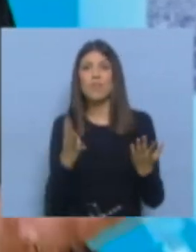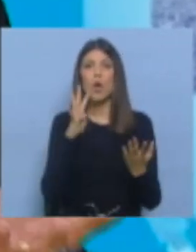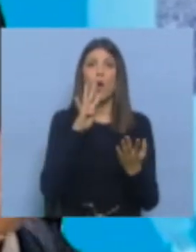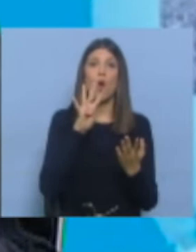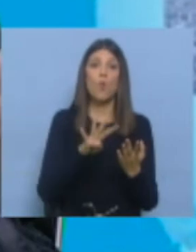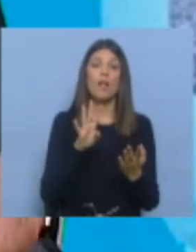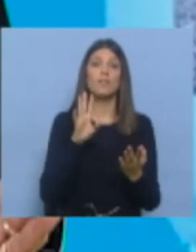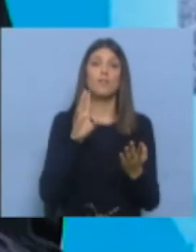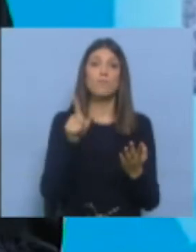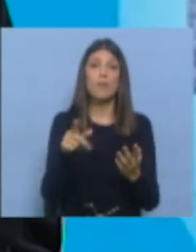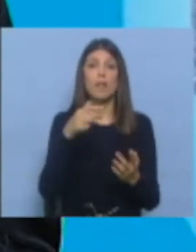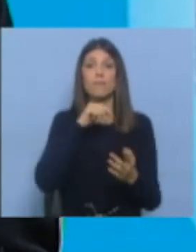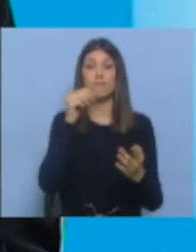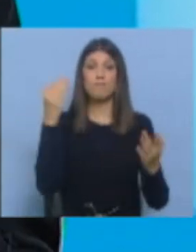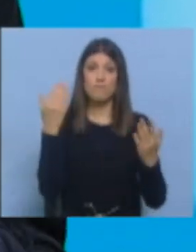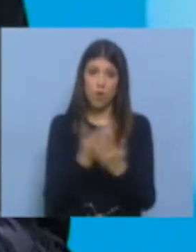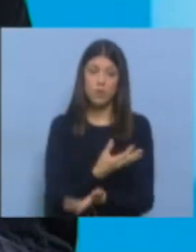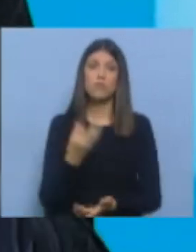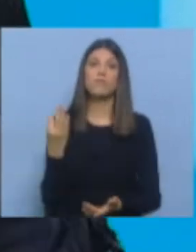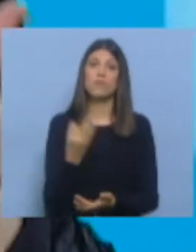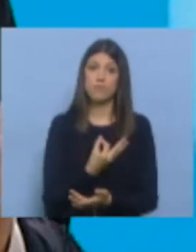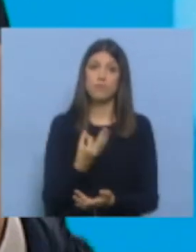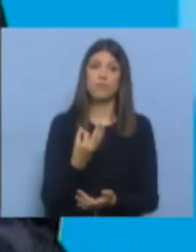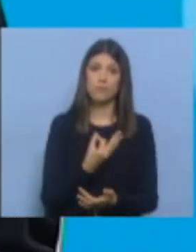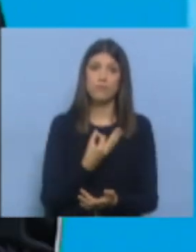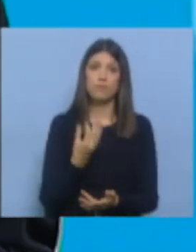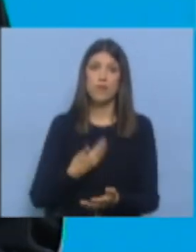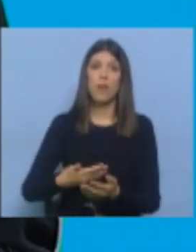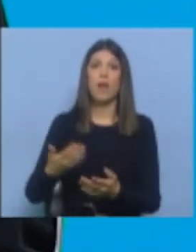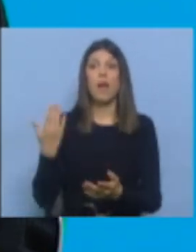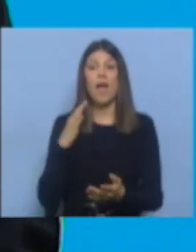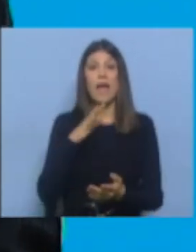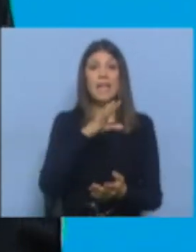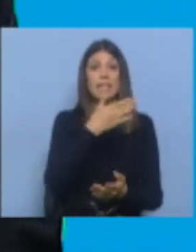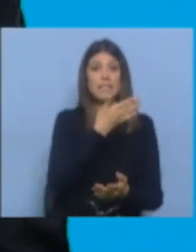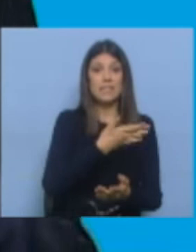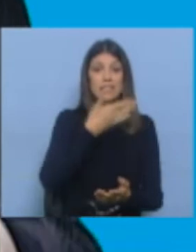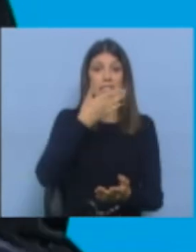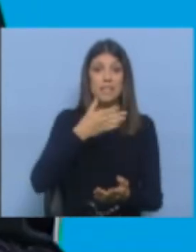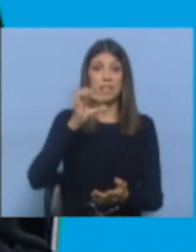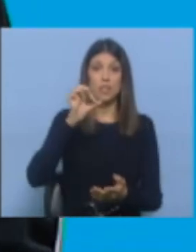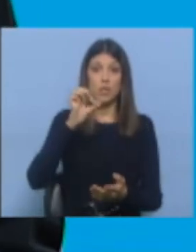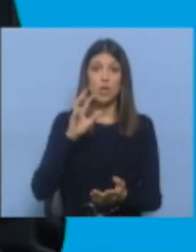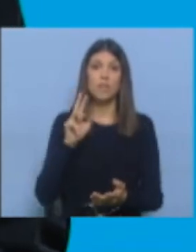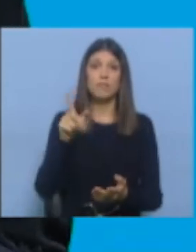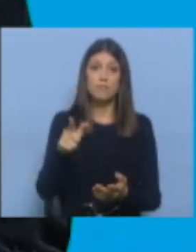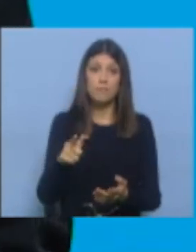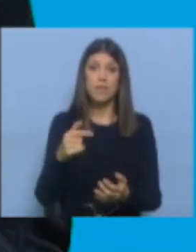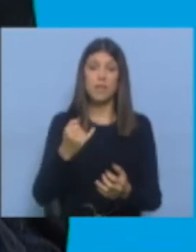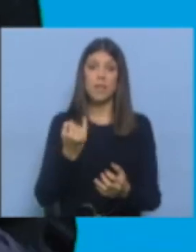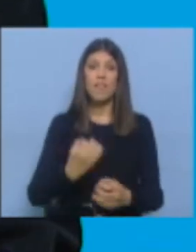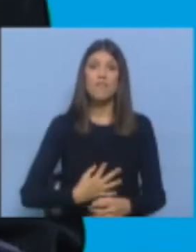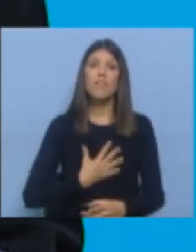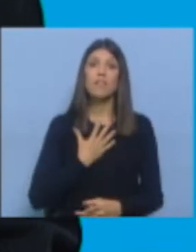4.000 mortes, pronto. Havia 118 mil infectados, não é? Portanto, 50% curou-se. Ou seja,